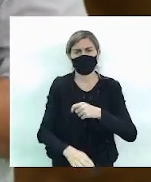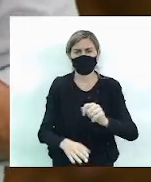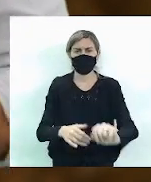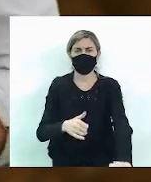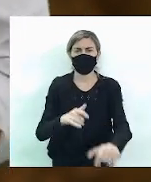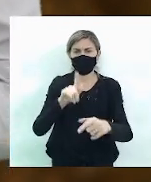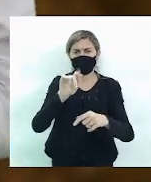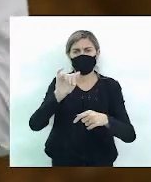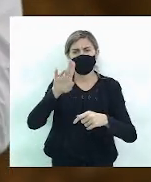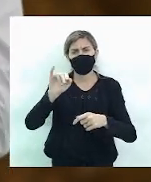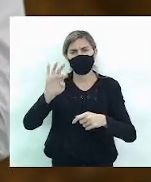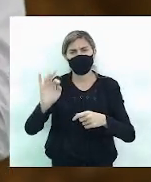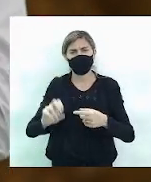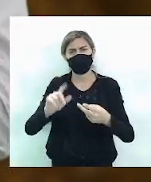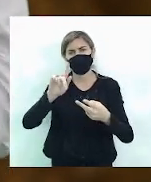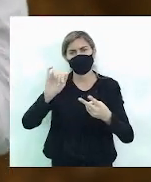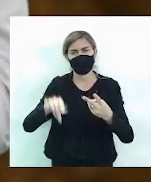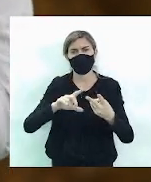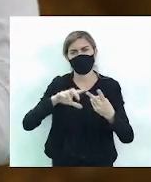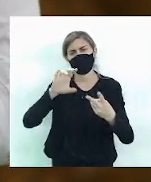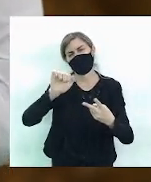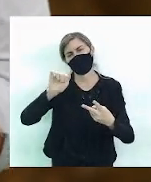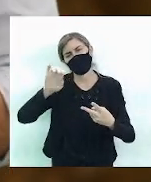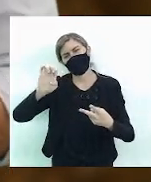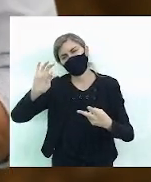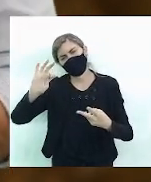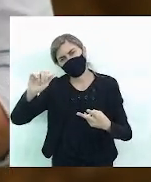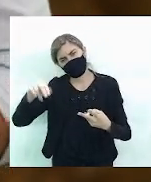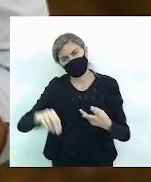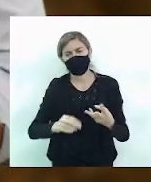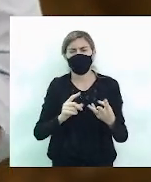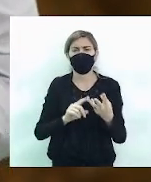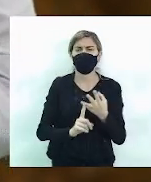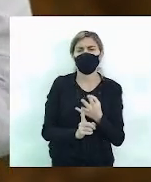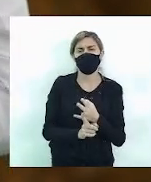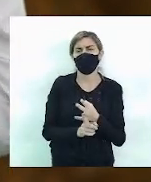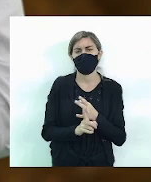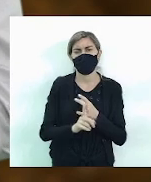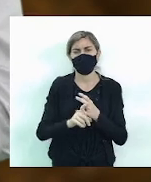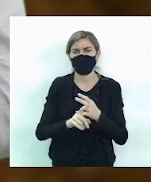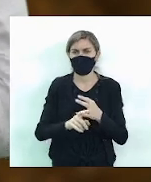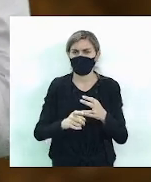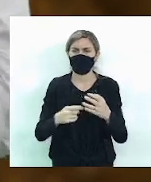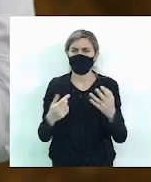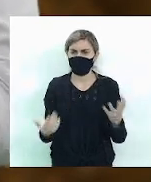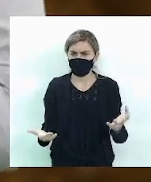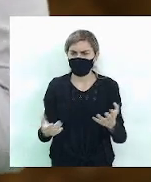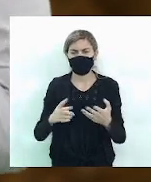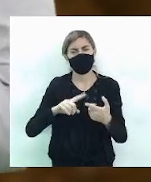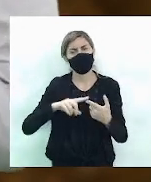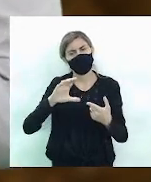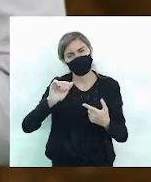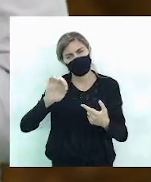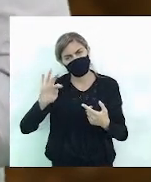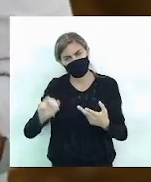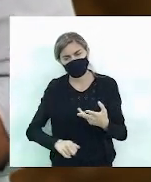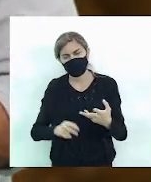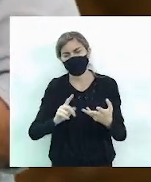muito Gilberto Gil, Caetano Veloso foi também inspiração para a obra dele. Sabia disso? Não. Então, Caetano